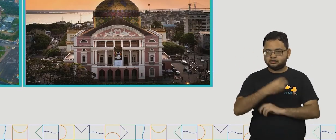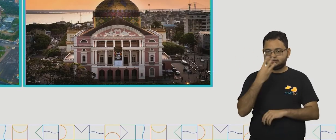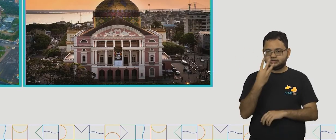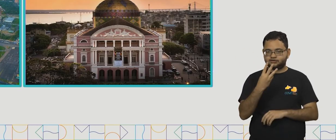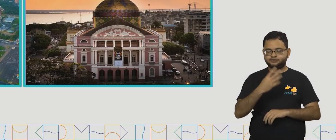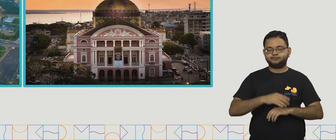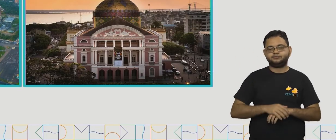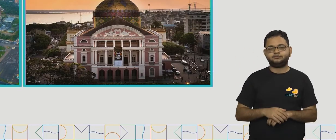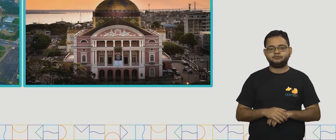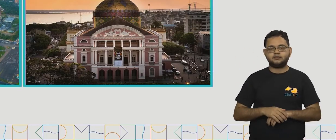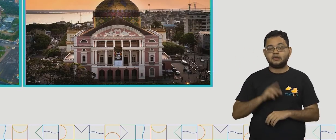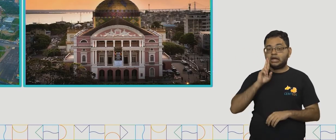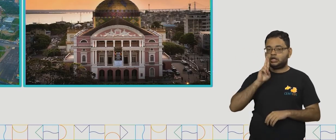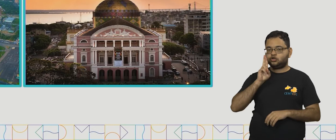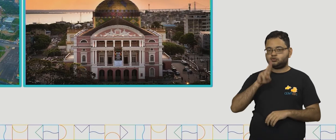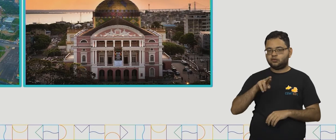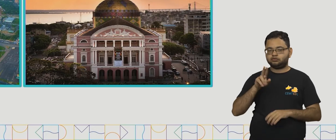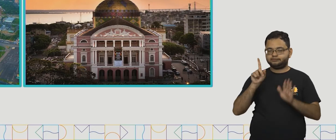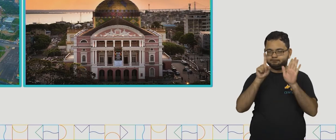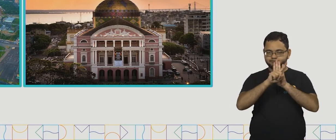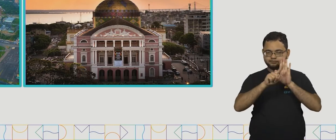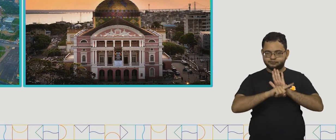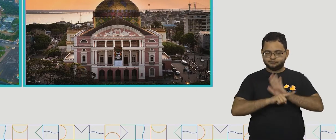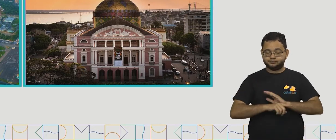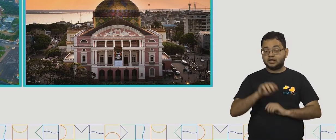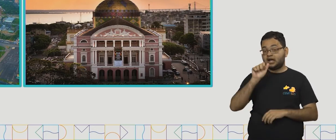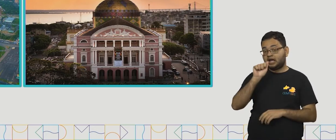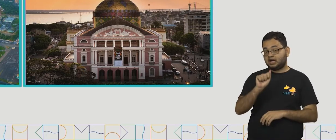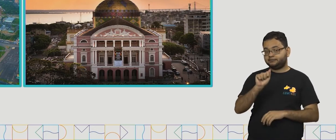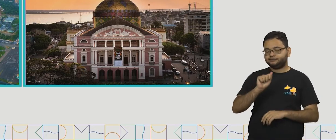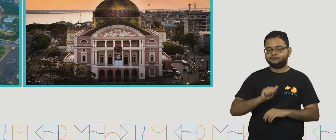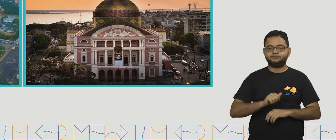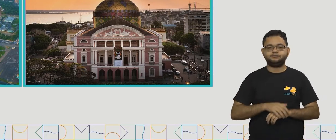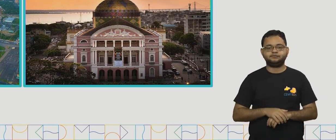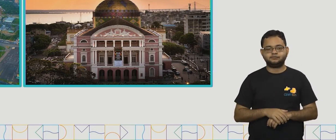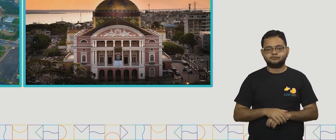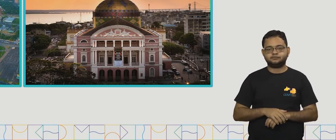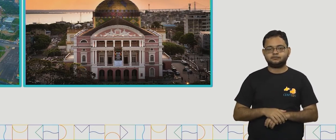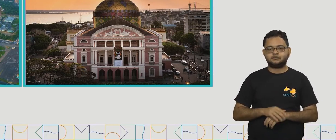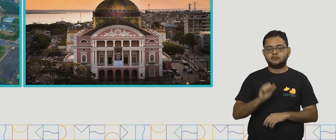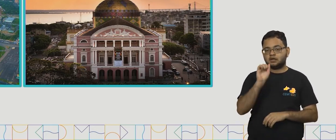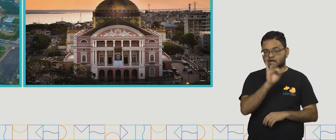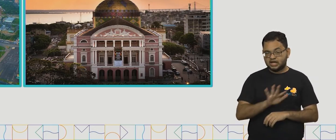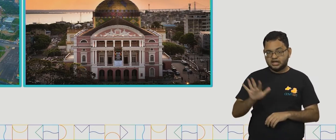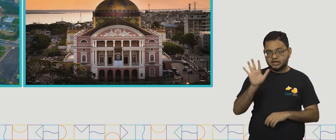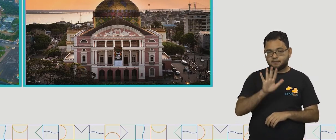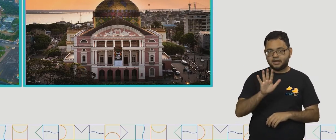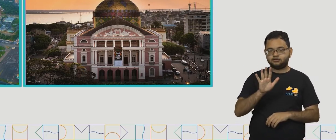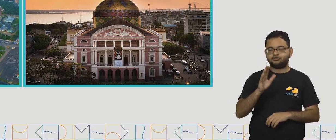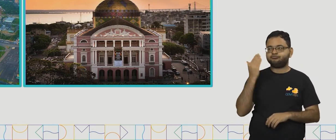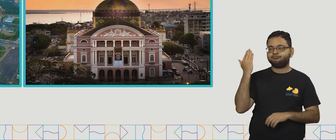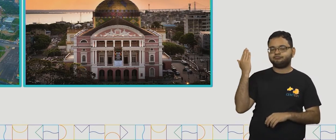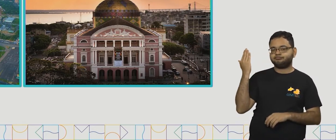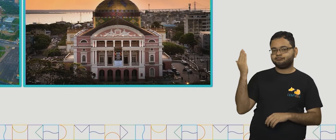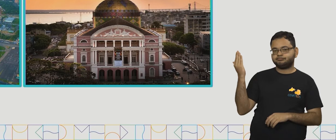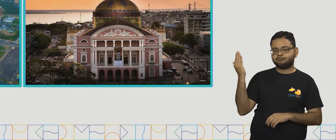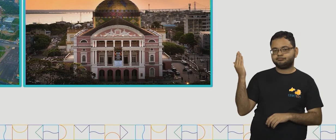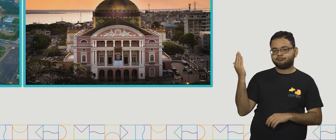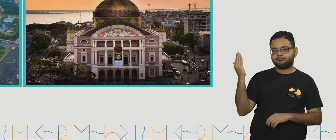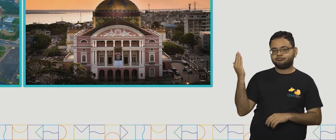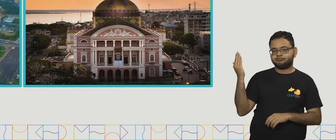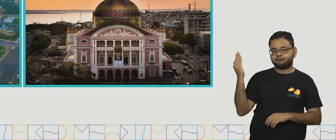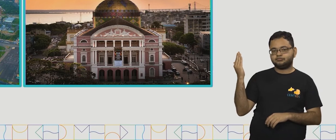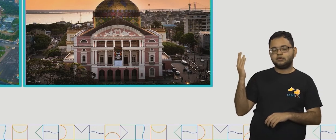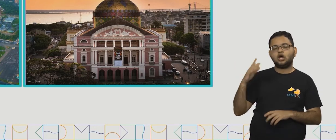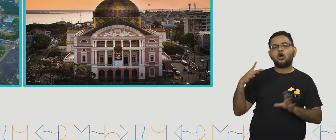3. Responda as questões a seguir. Letra A. Qual das imagens abaixo mostram a paisagem anterior